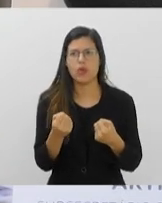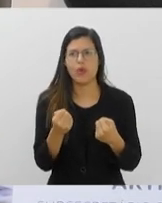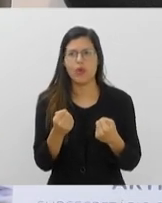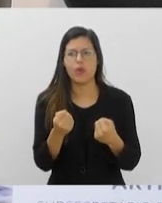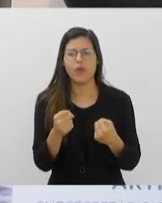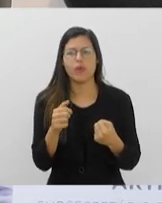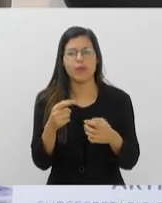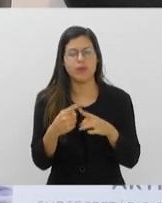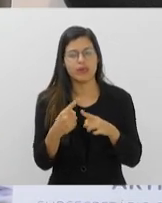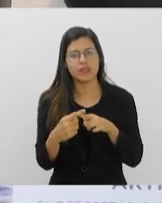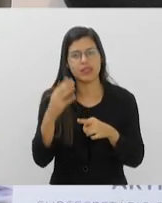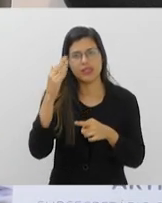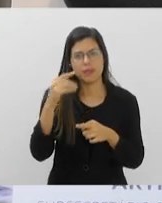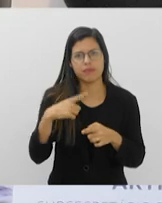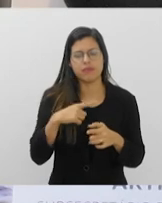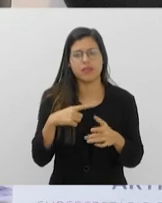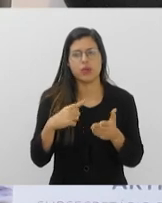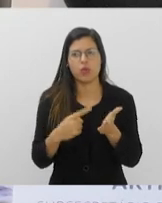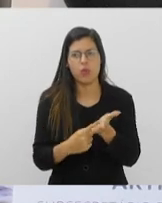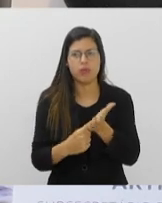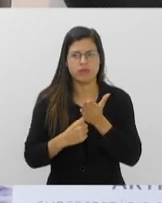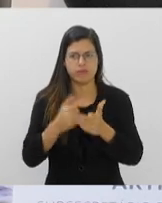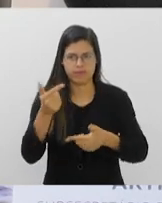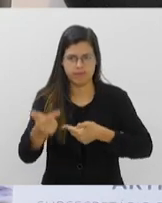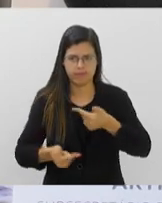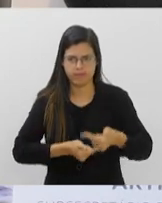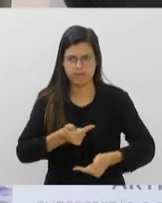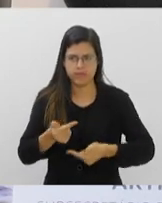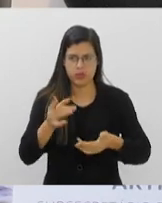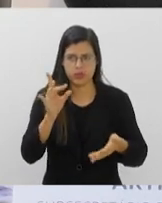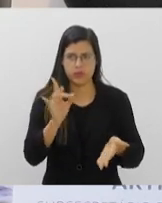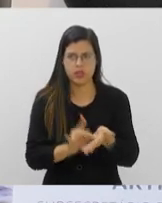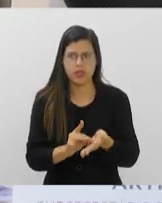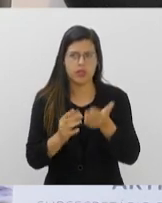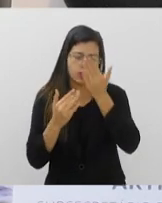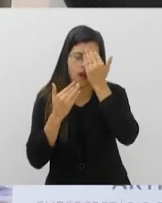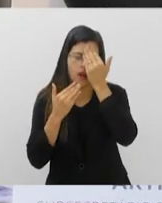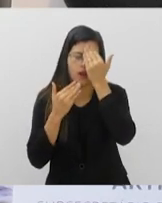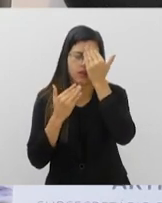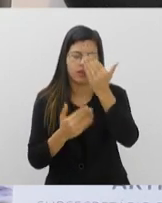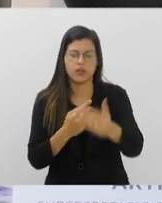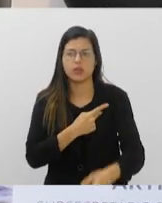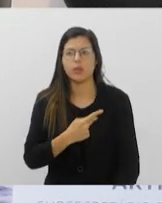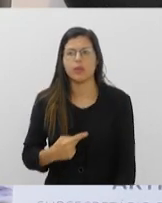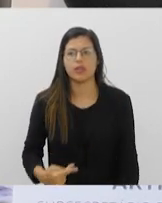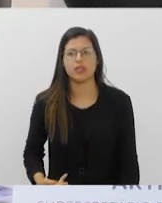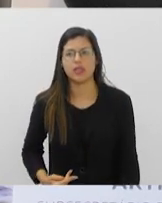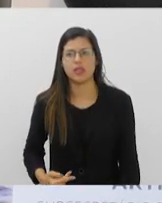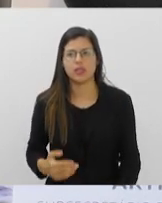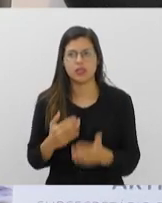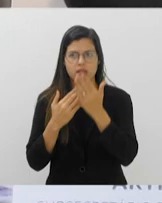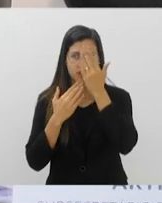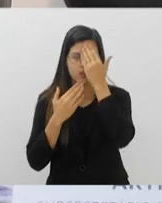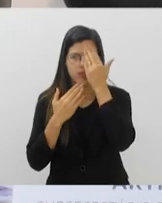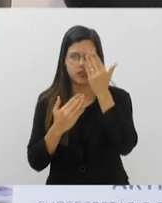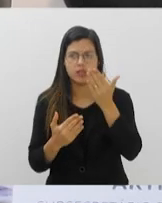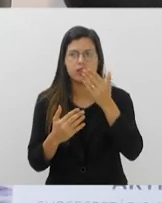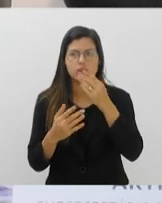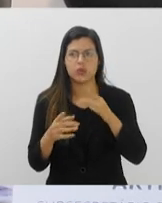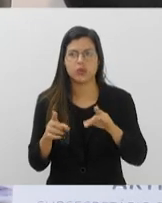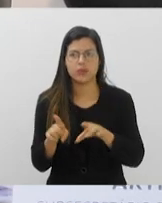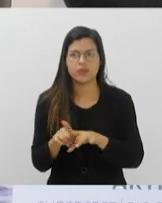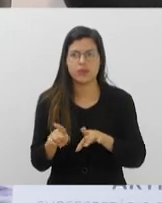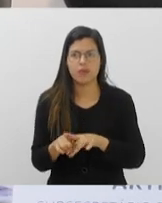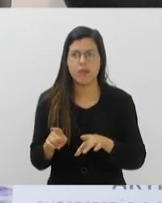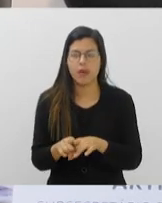ele sabe que a gente tem um compromisso de trabalho de verdade então agradeço muito ao meu presidente agradeço por ser vice-presidente e ele me